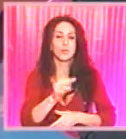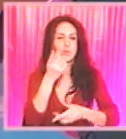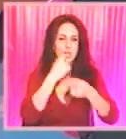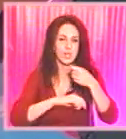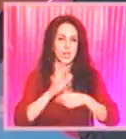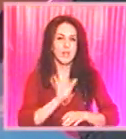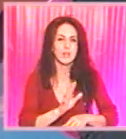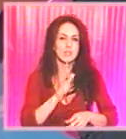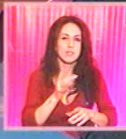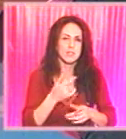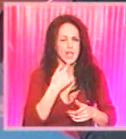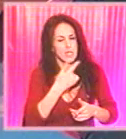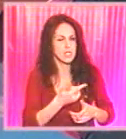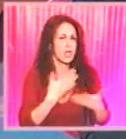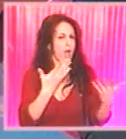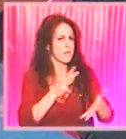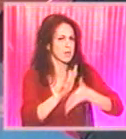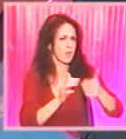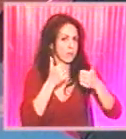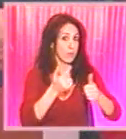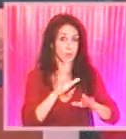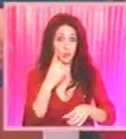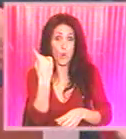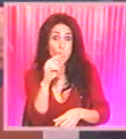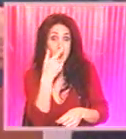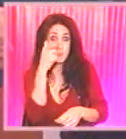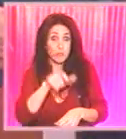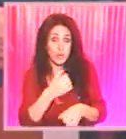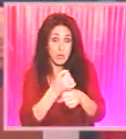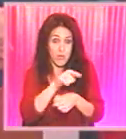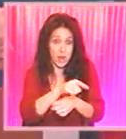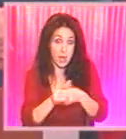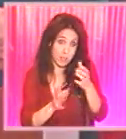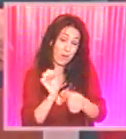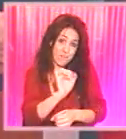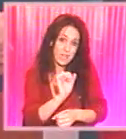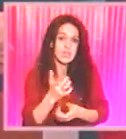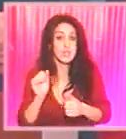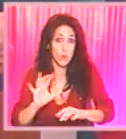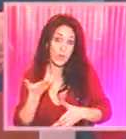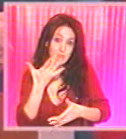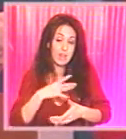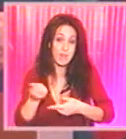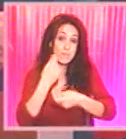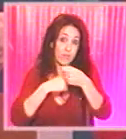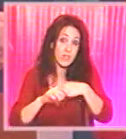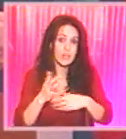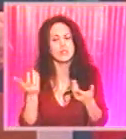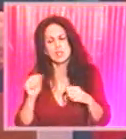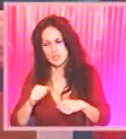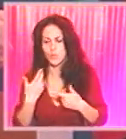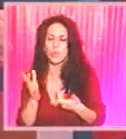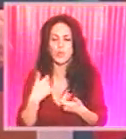empresa, embora fosse o único trabalhador. Não, eu apresentava-me como de facto, um comercial,